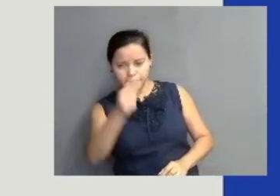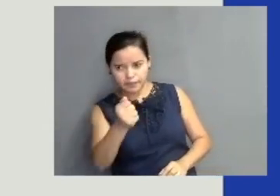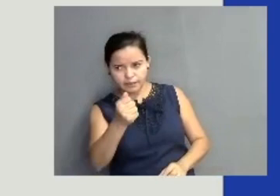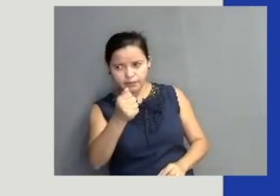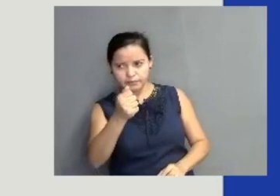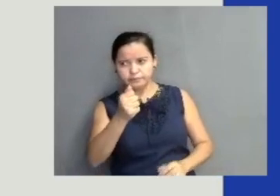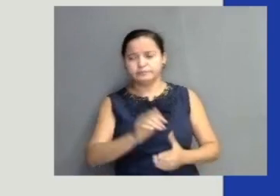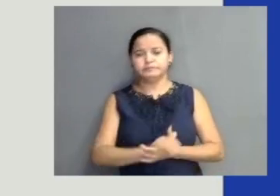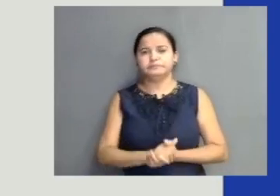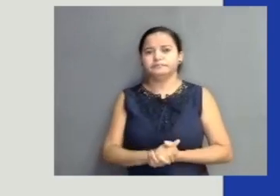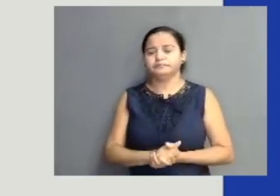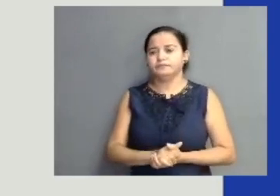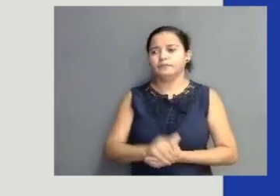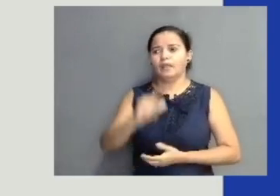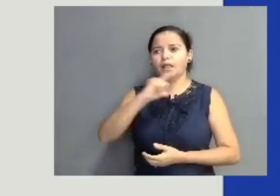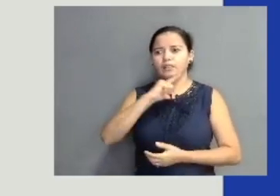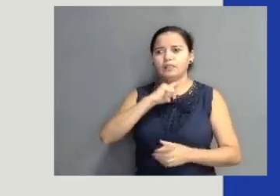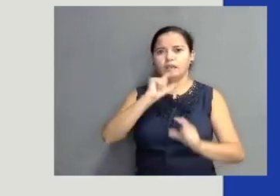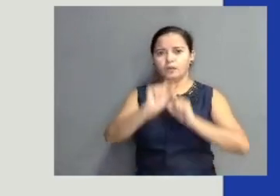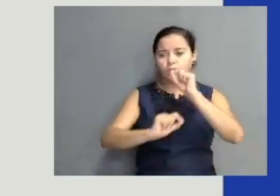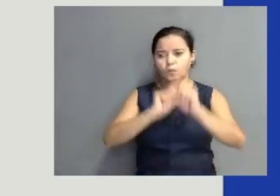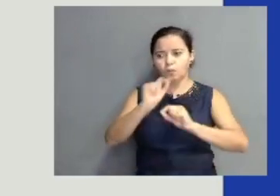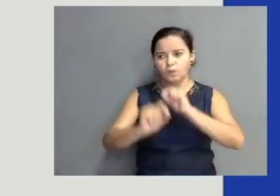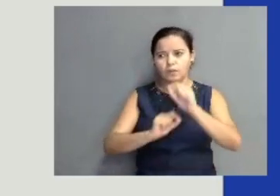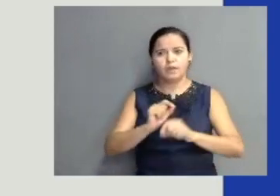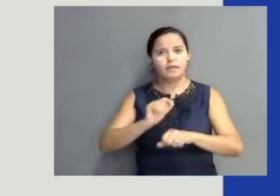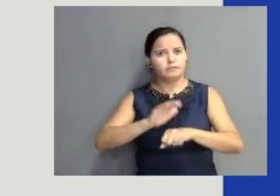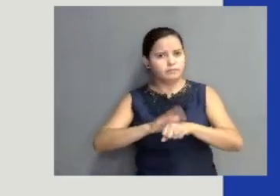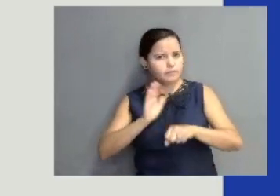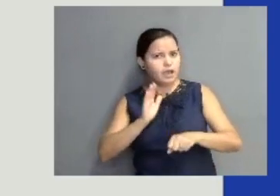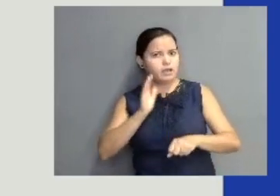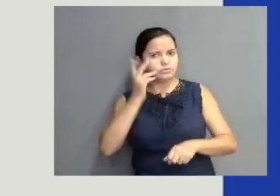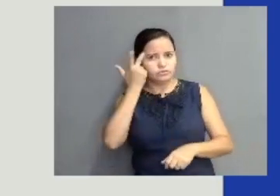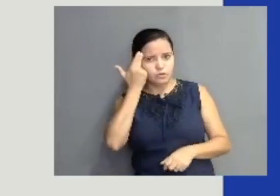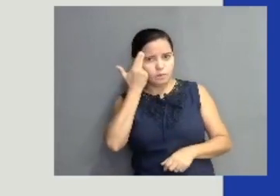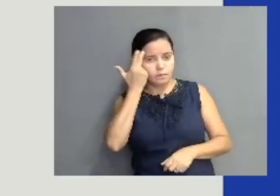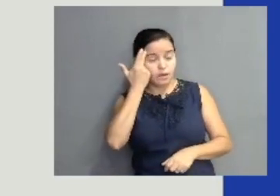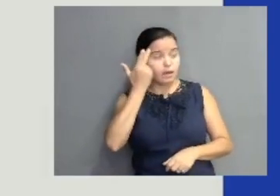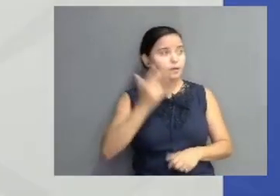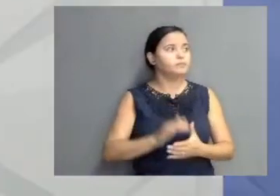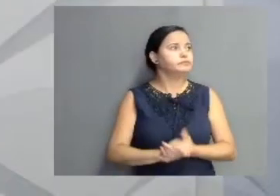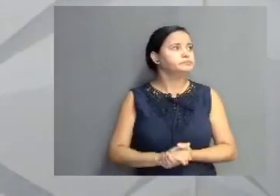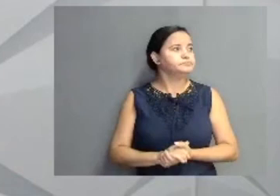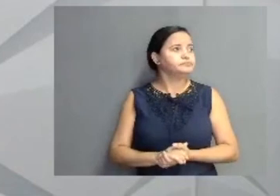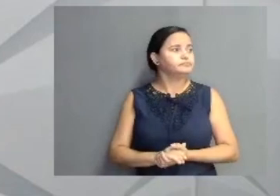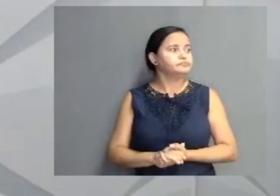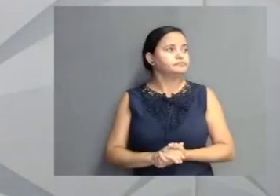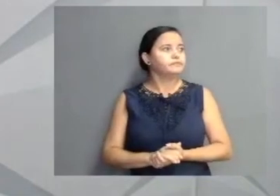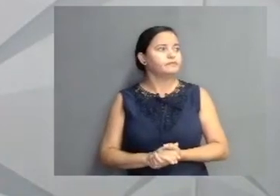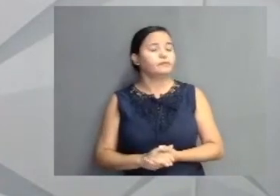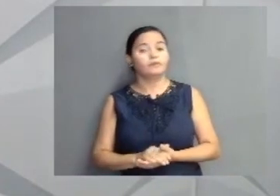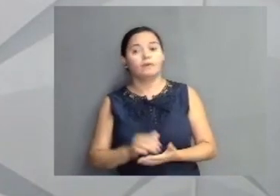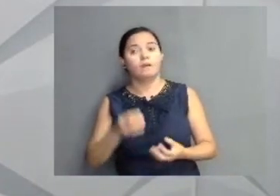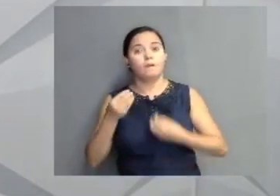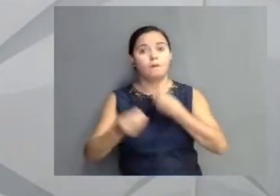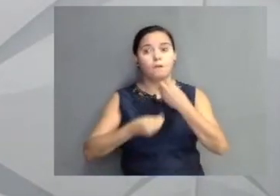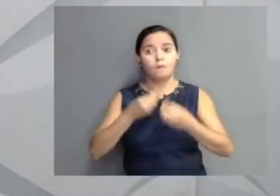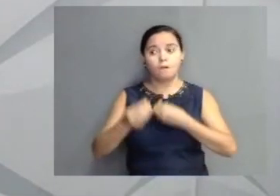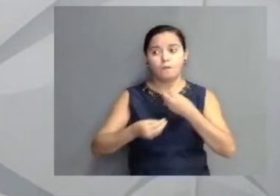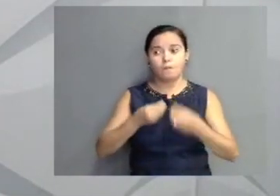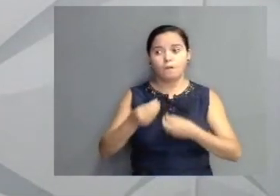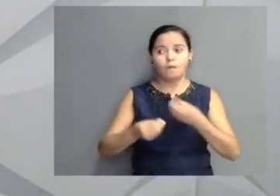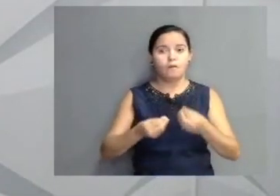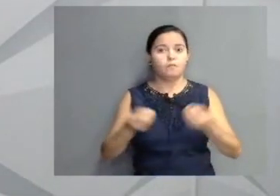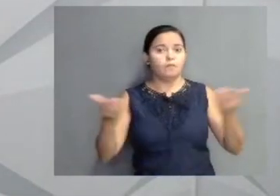poético. Eu diria que é um dos recursos mais comuns, né? Só trazendo aqui para mim, para mostrar para vocês aqui,